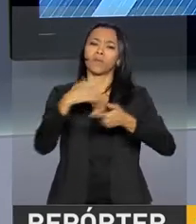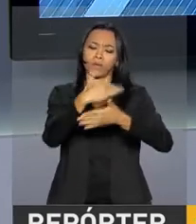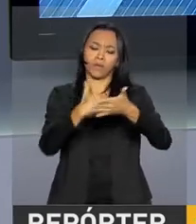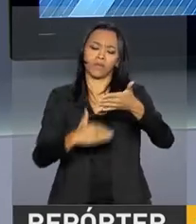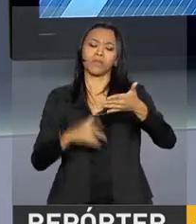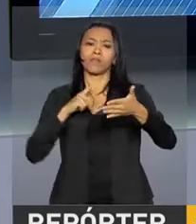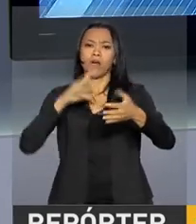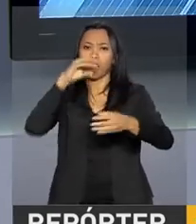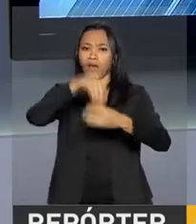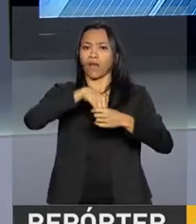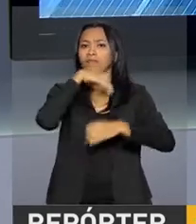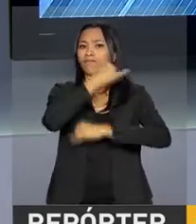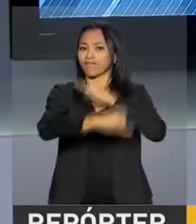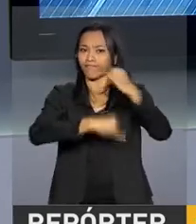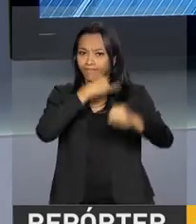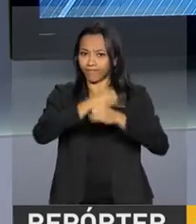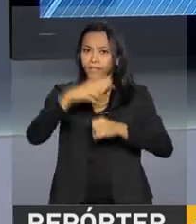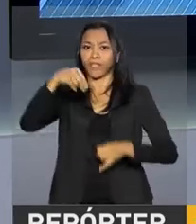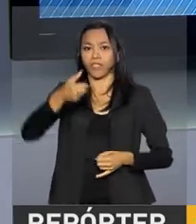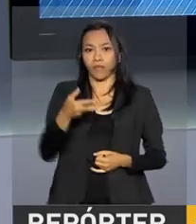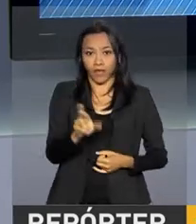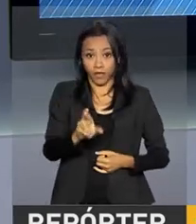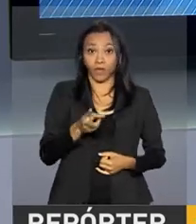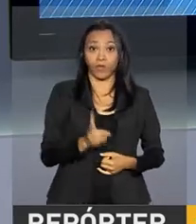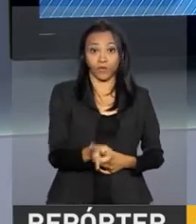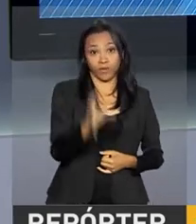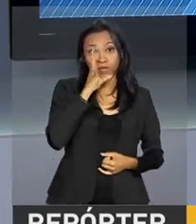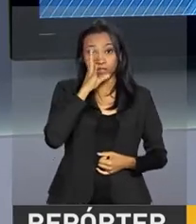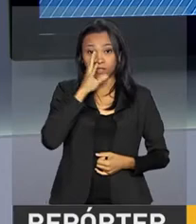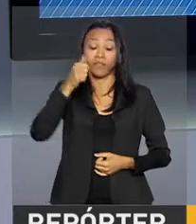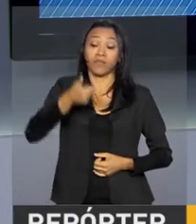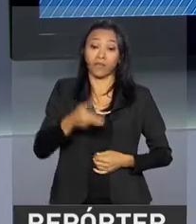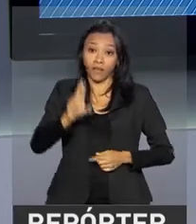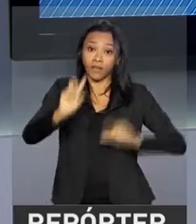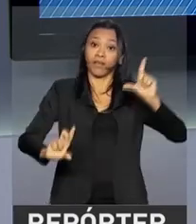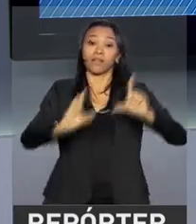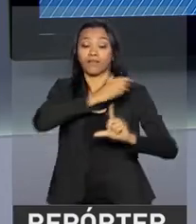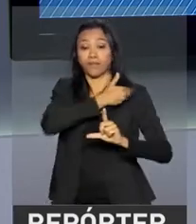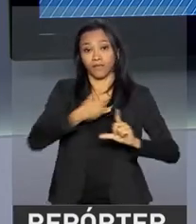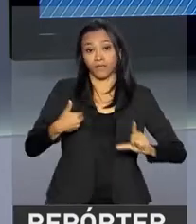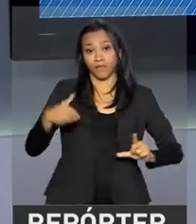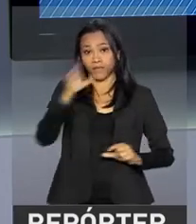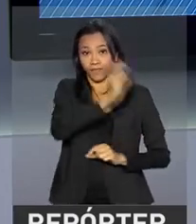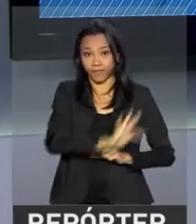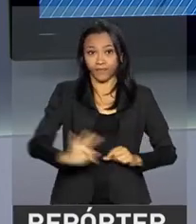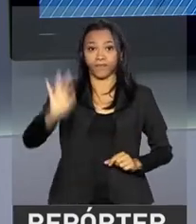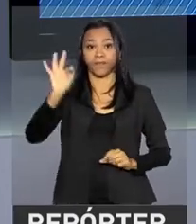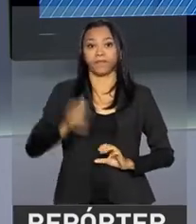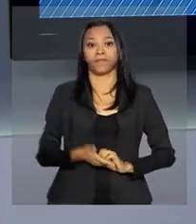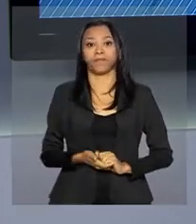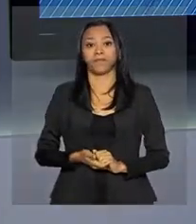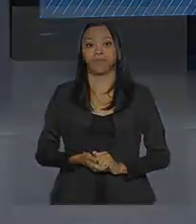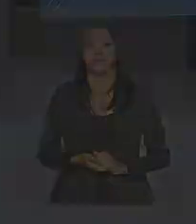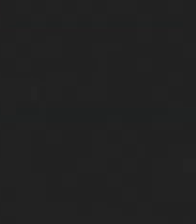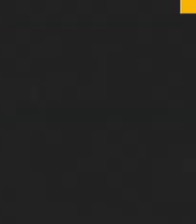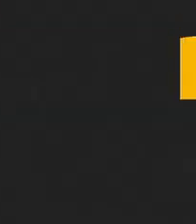também está na página da nbr na internet continue com a gente na nbr a tv do governo federal